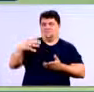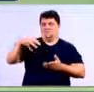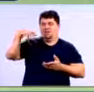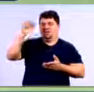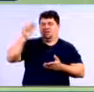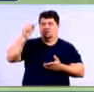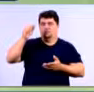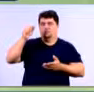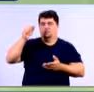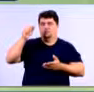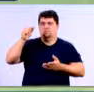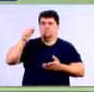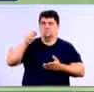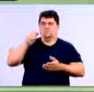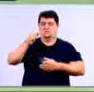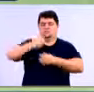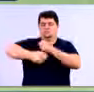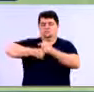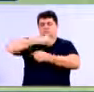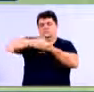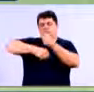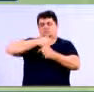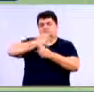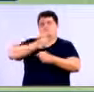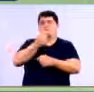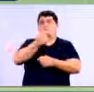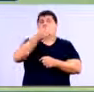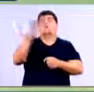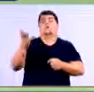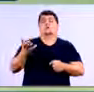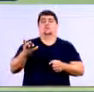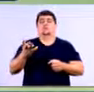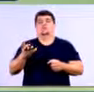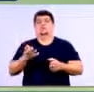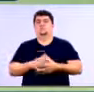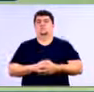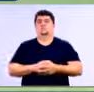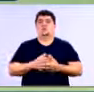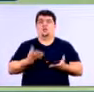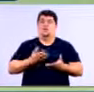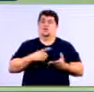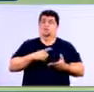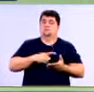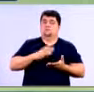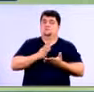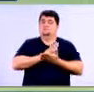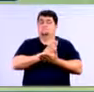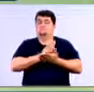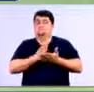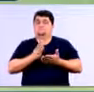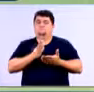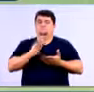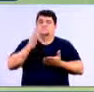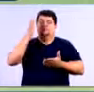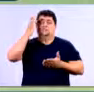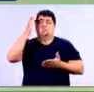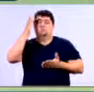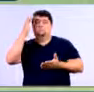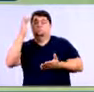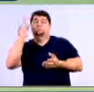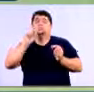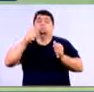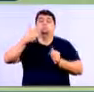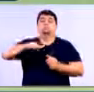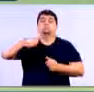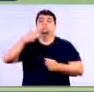ganho ao longo de um período de tempo. E agora existem as incertezas, né, Denise? A diferença entre risco e